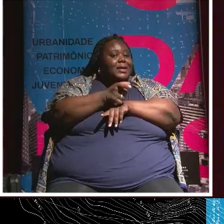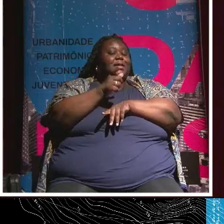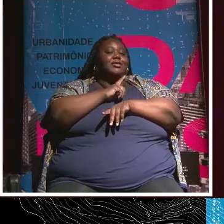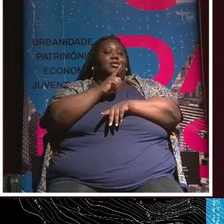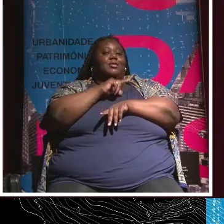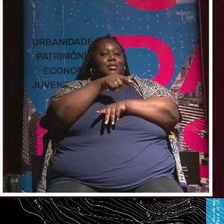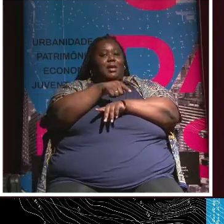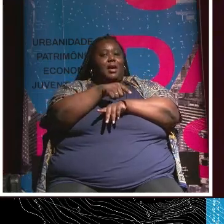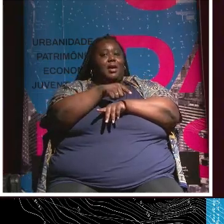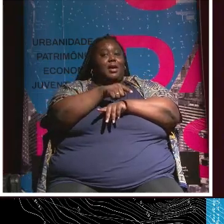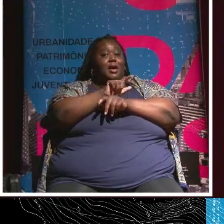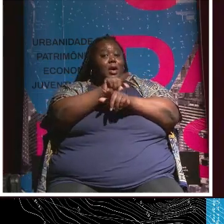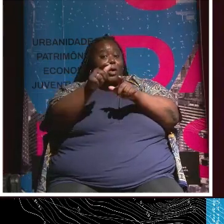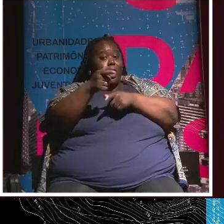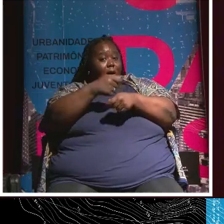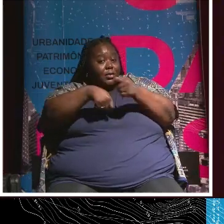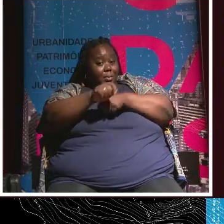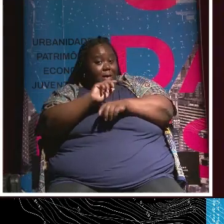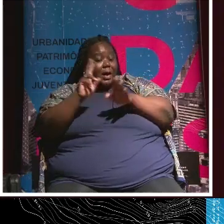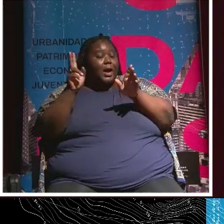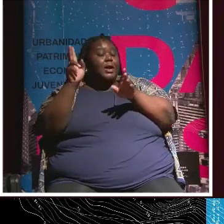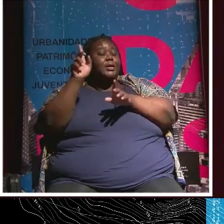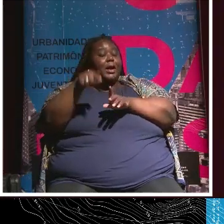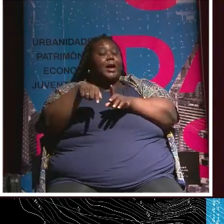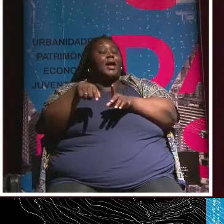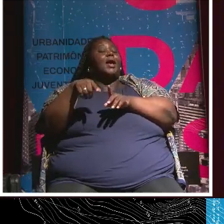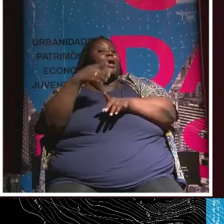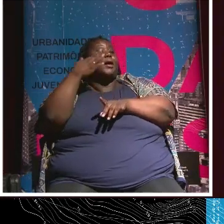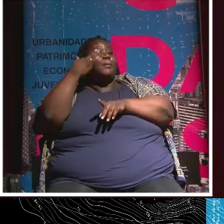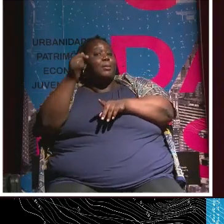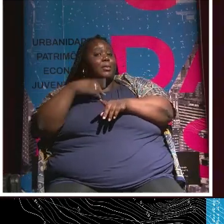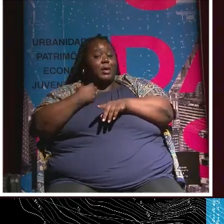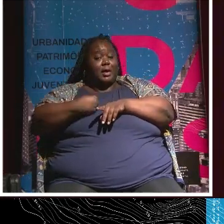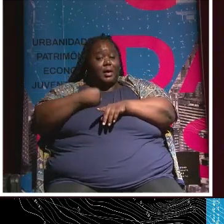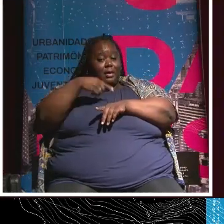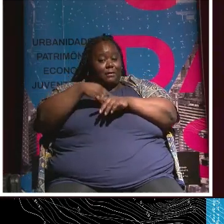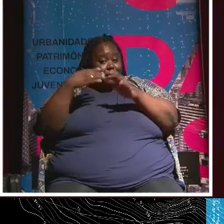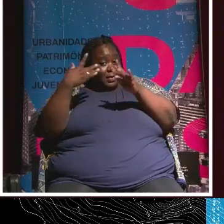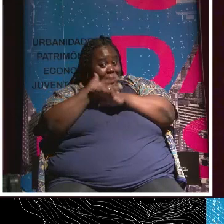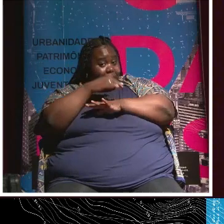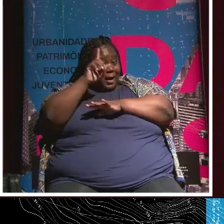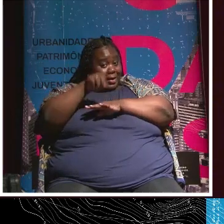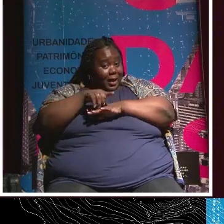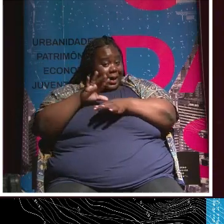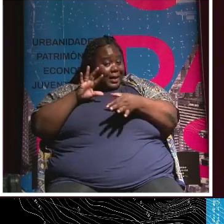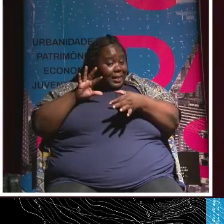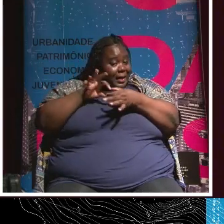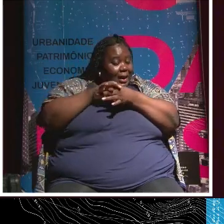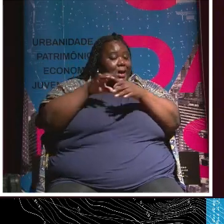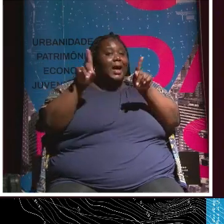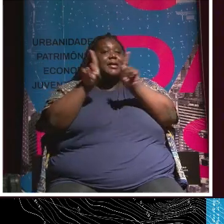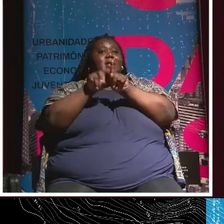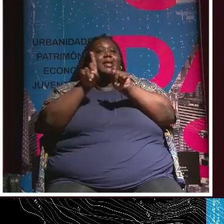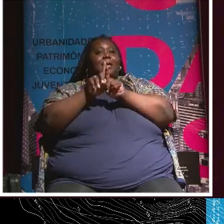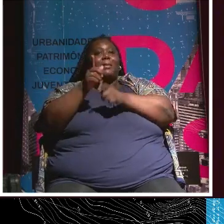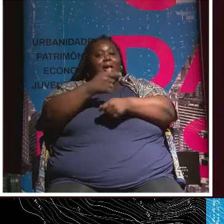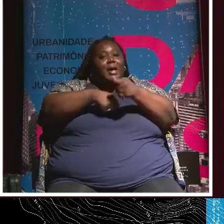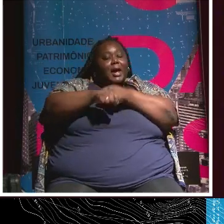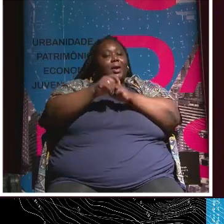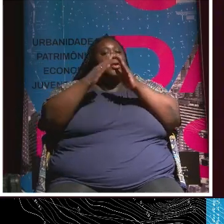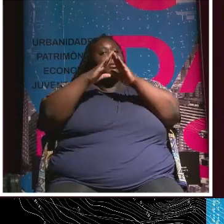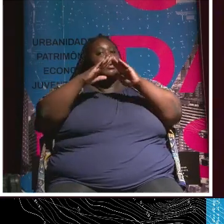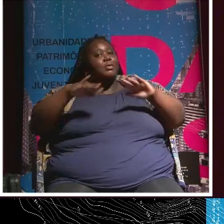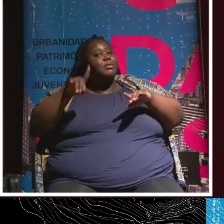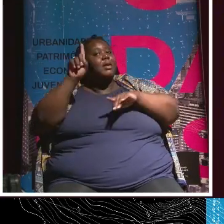tem. Os grandes mercados populares que ainda sobrevivem nas capitais, elas estão ligadas também à economia do terreiro